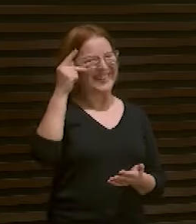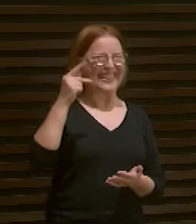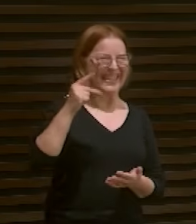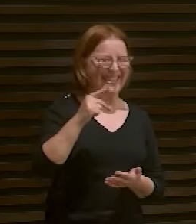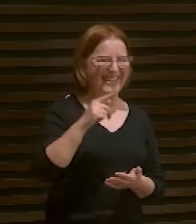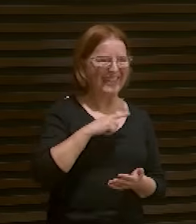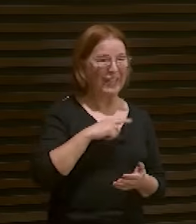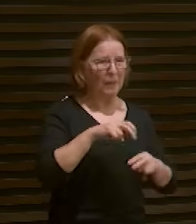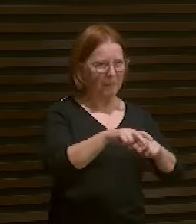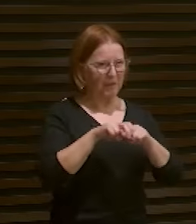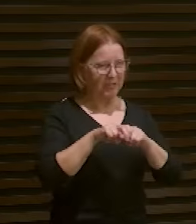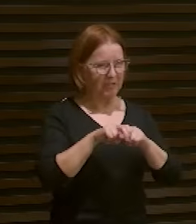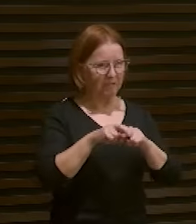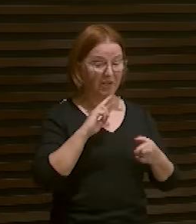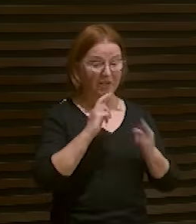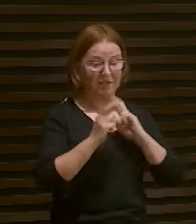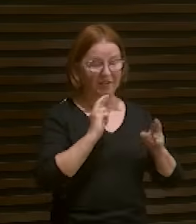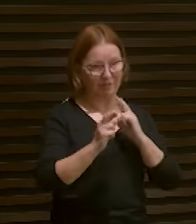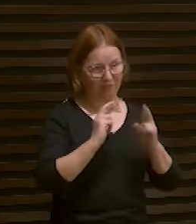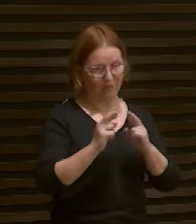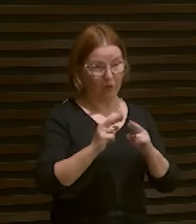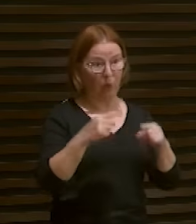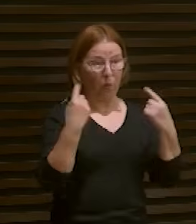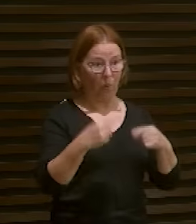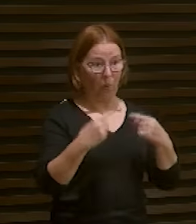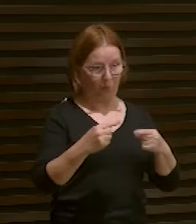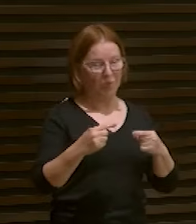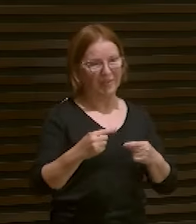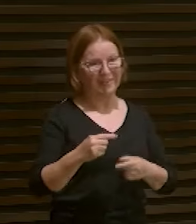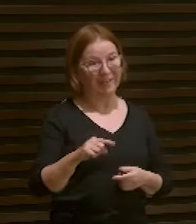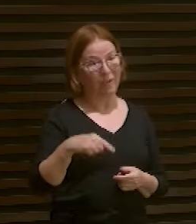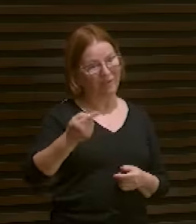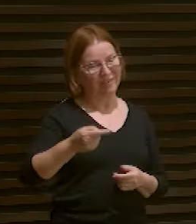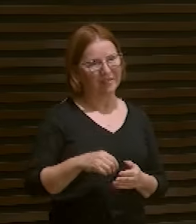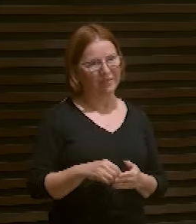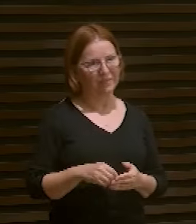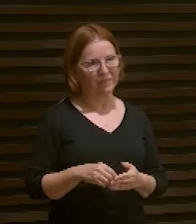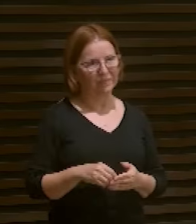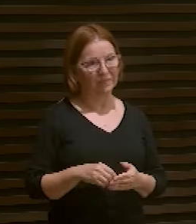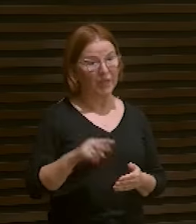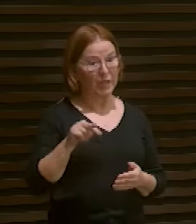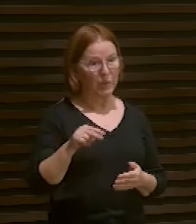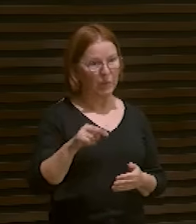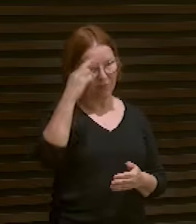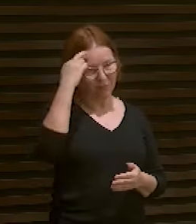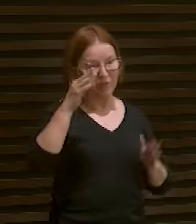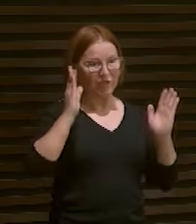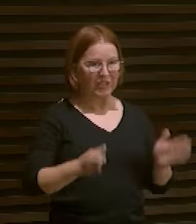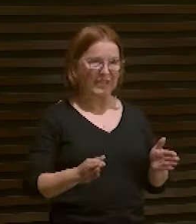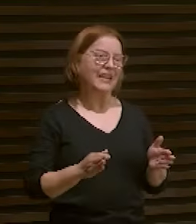tenha motivo de queixa contra outrem, assim como o Senhor vos